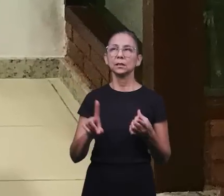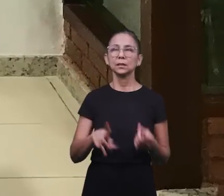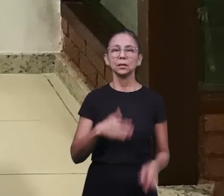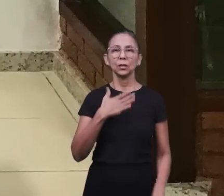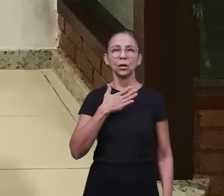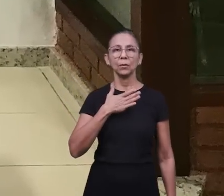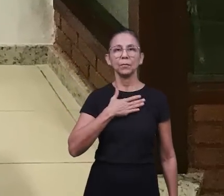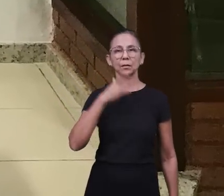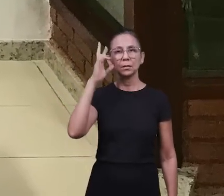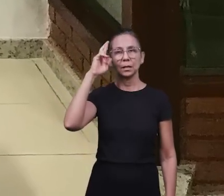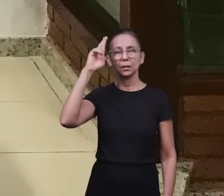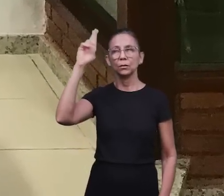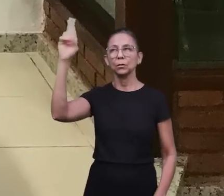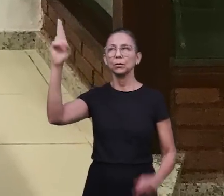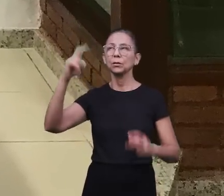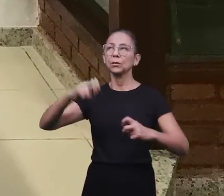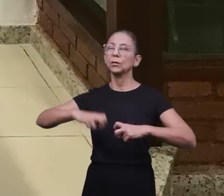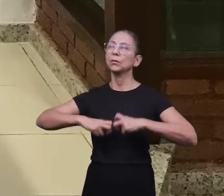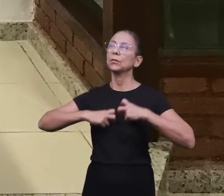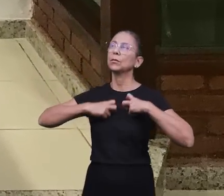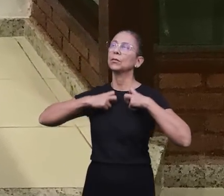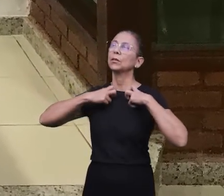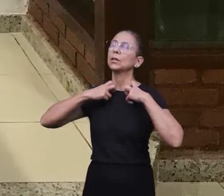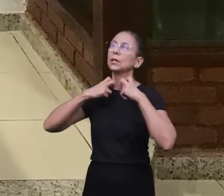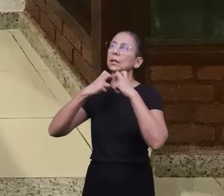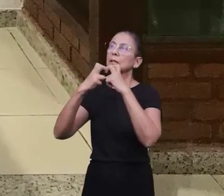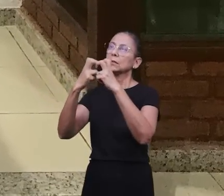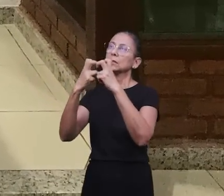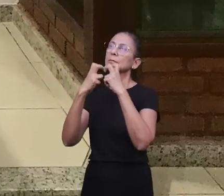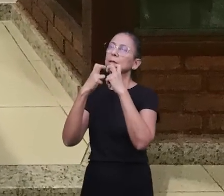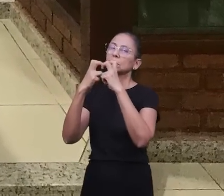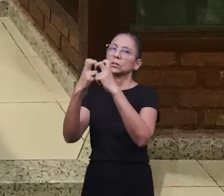Clamo a Ti, ó meu Senhor,